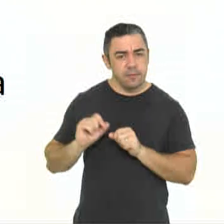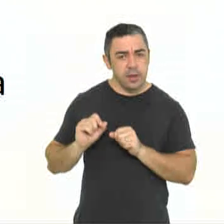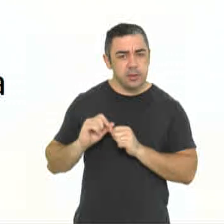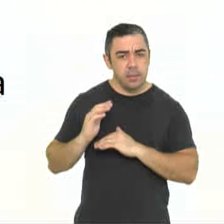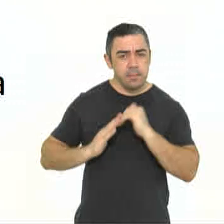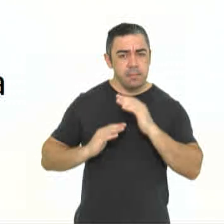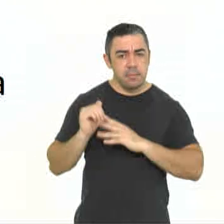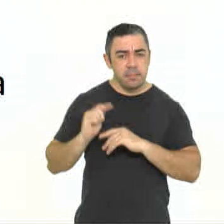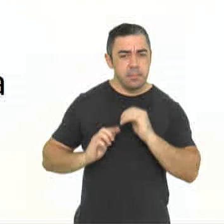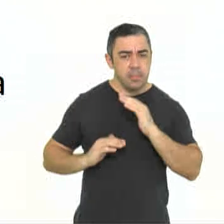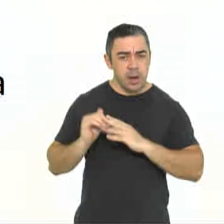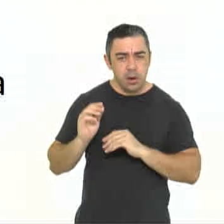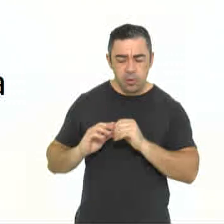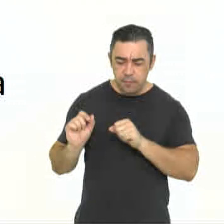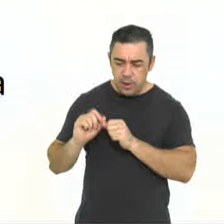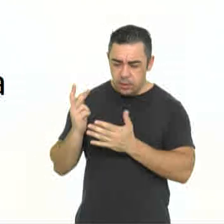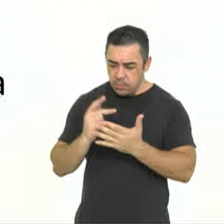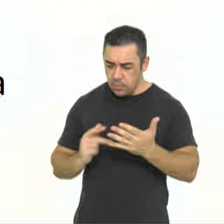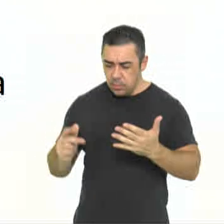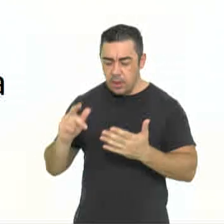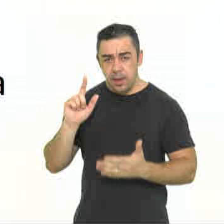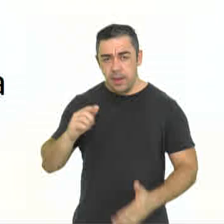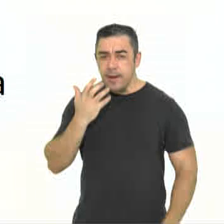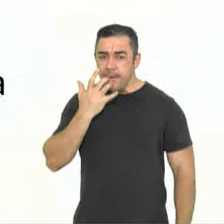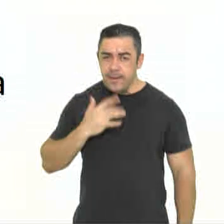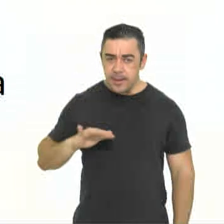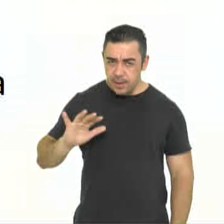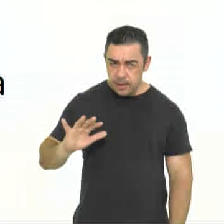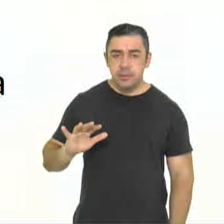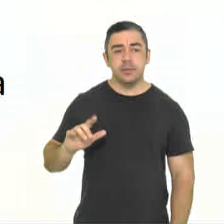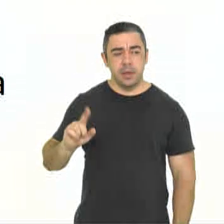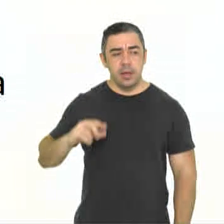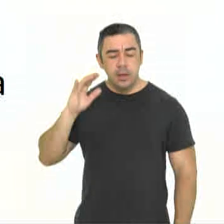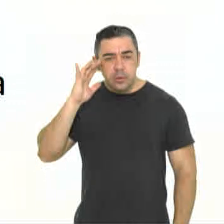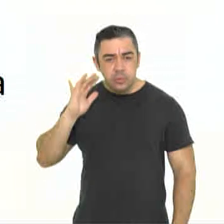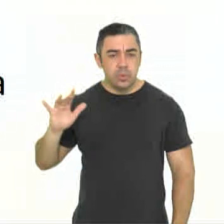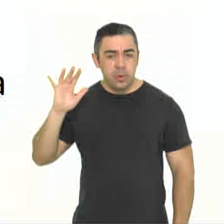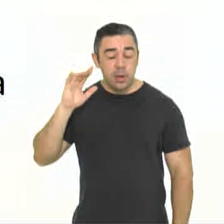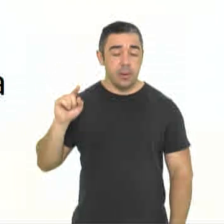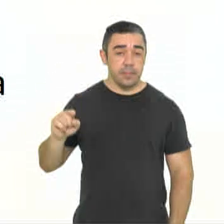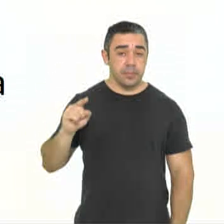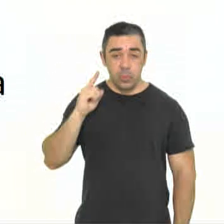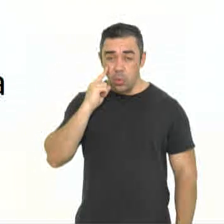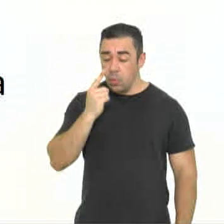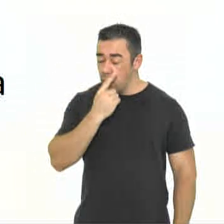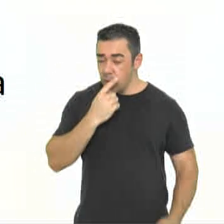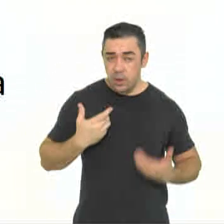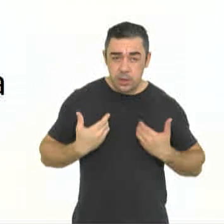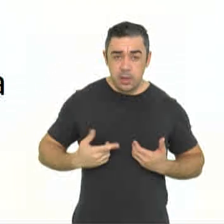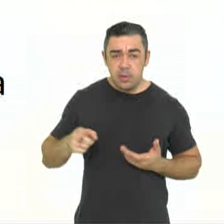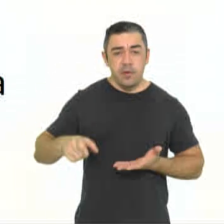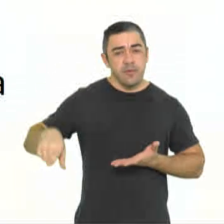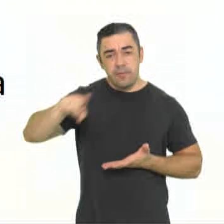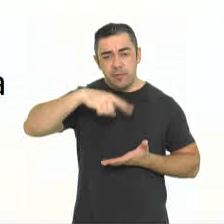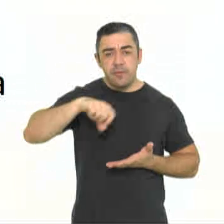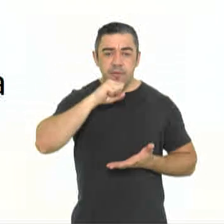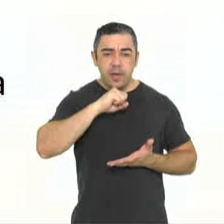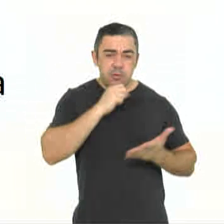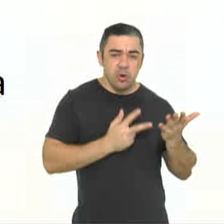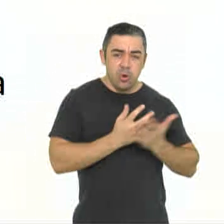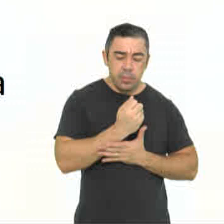mãos de criança. A sonhar, para encanto dos olhos fatigados dos velhos